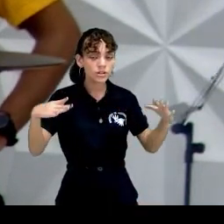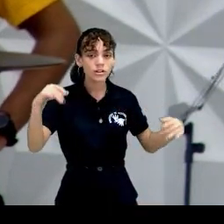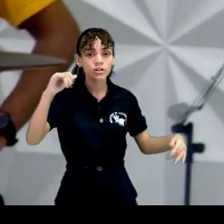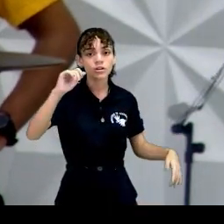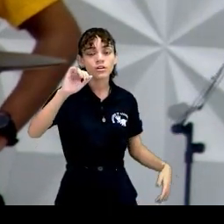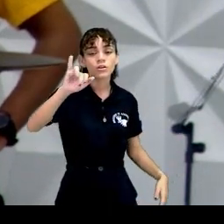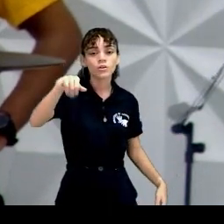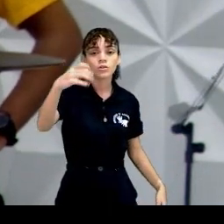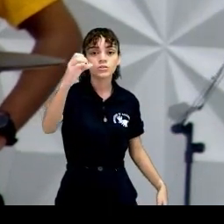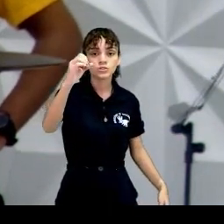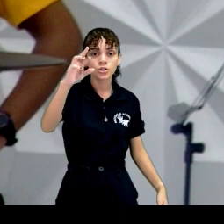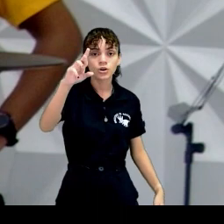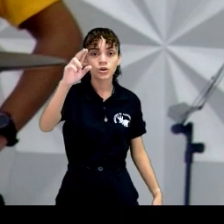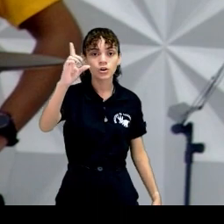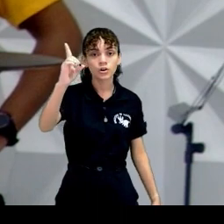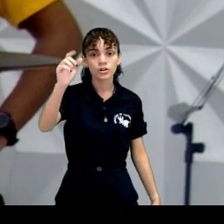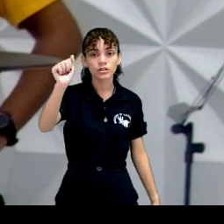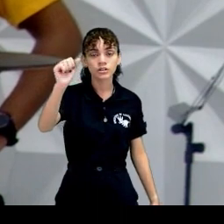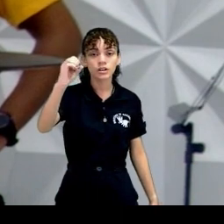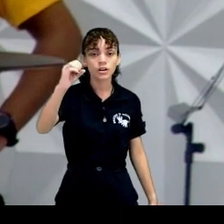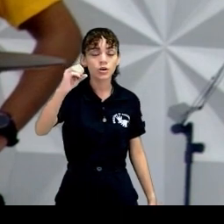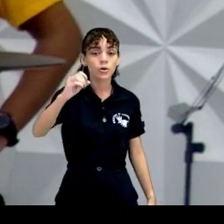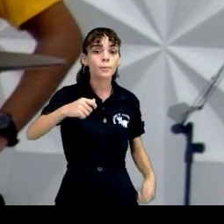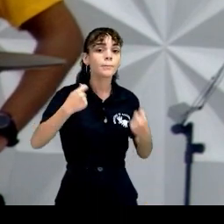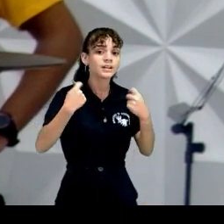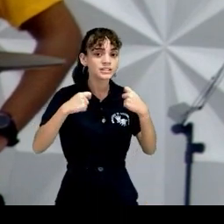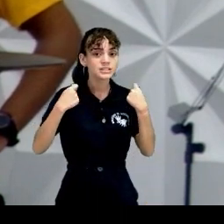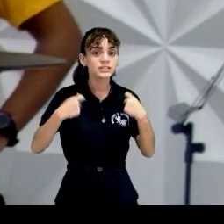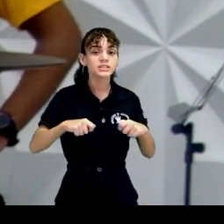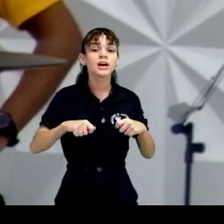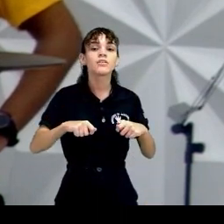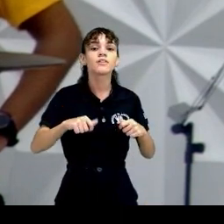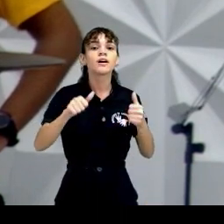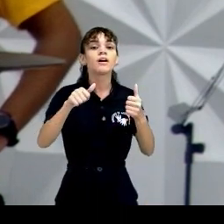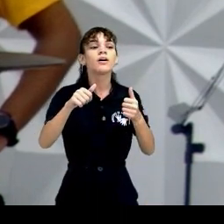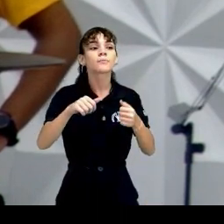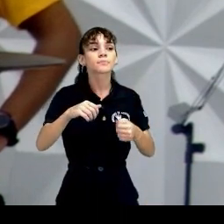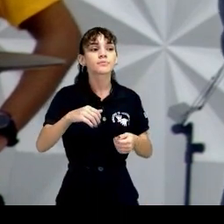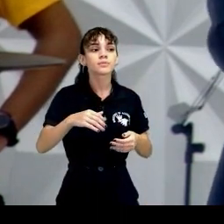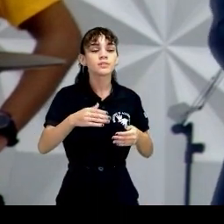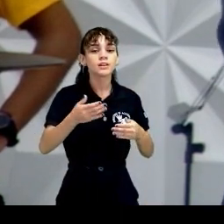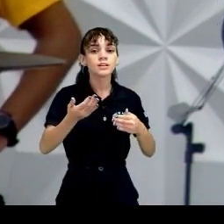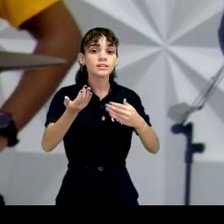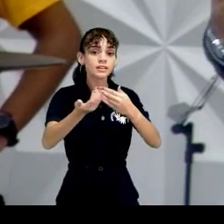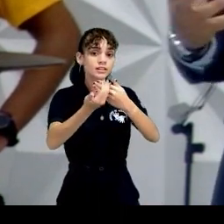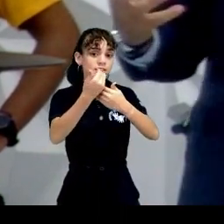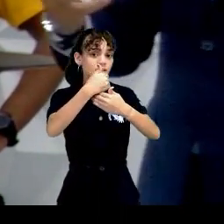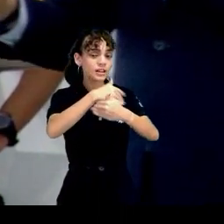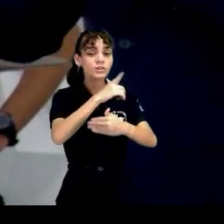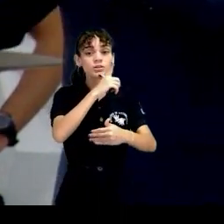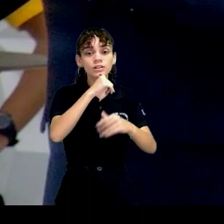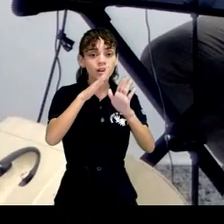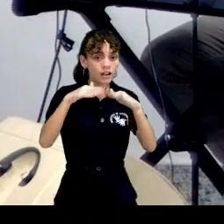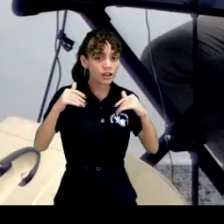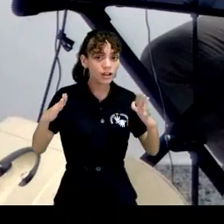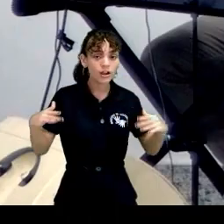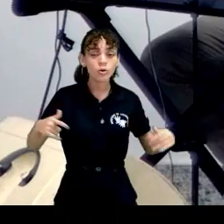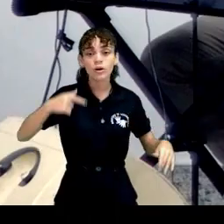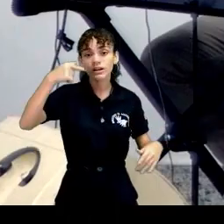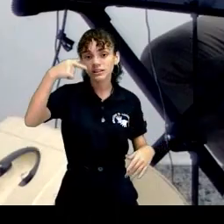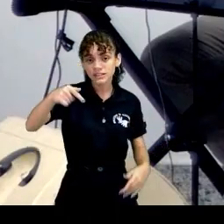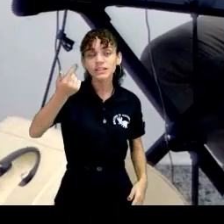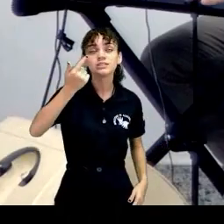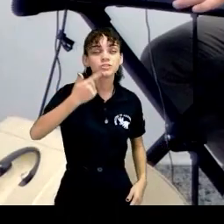vai, e depois dos 7 mergulhos que ele dá no Rio Jordão, ele é curado. O que podemos entender, irmão, que Naamã não foi